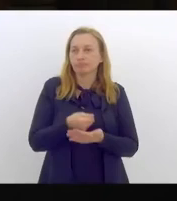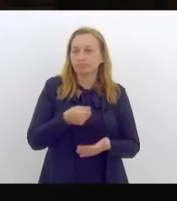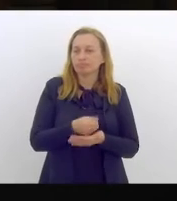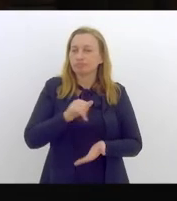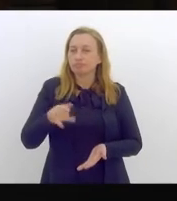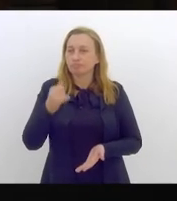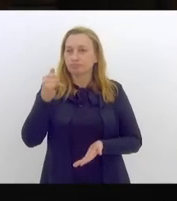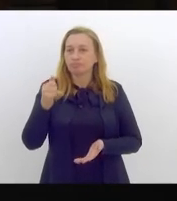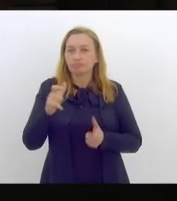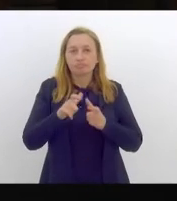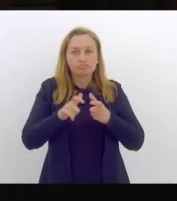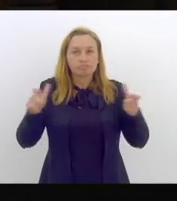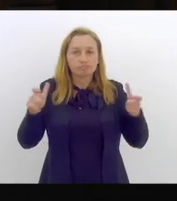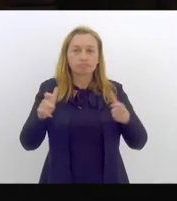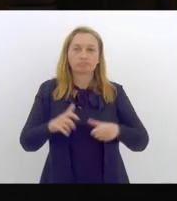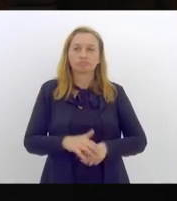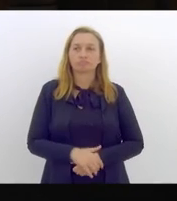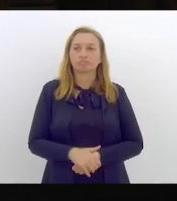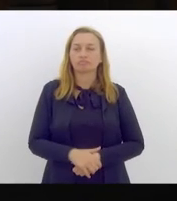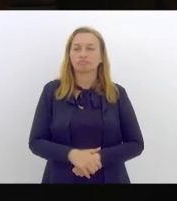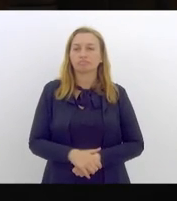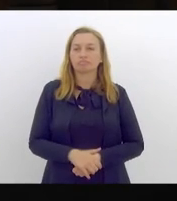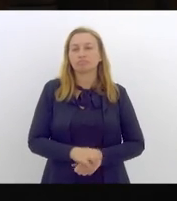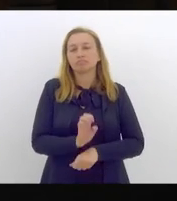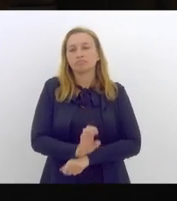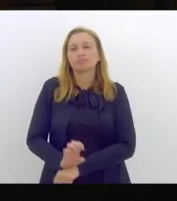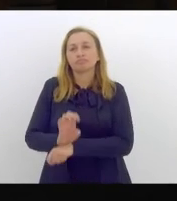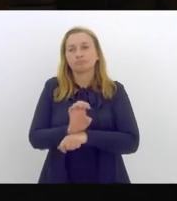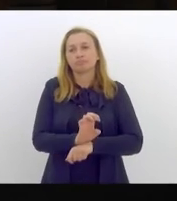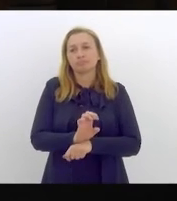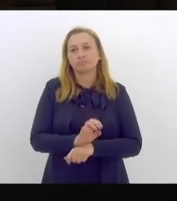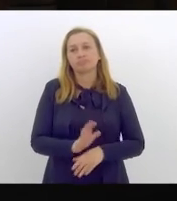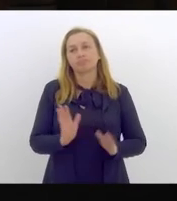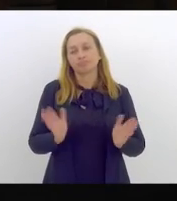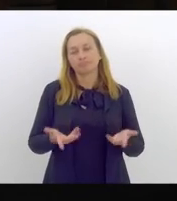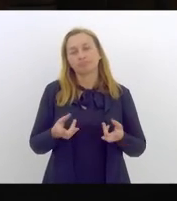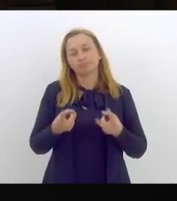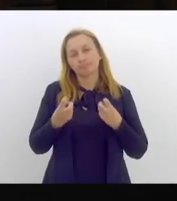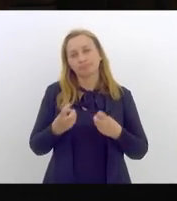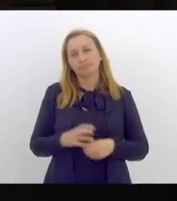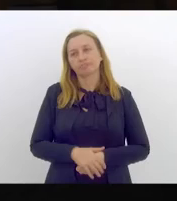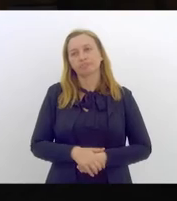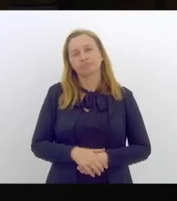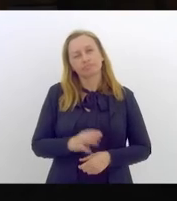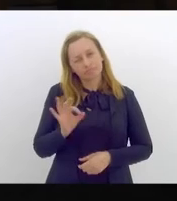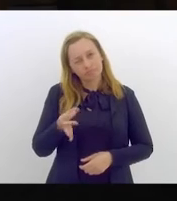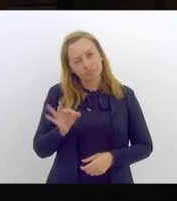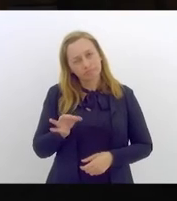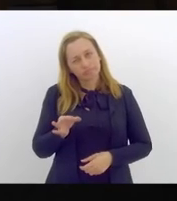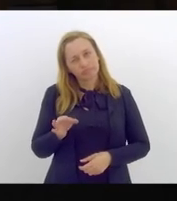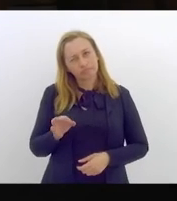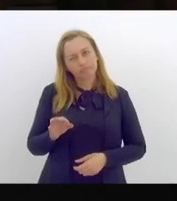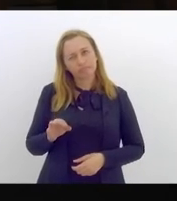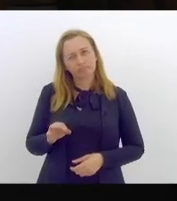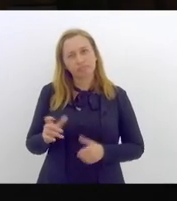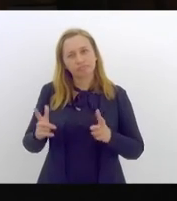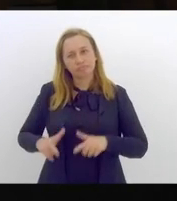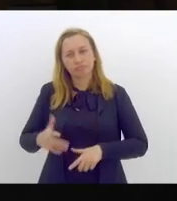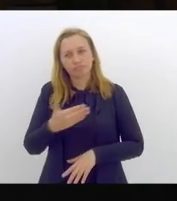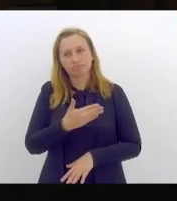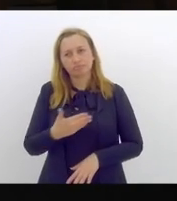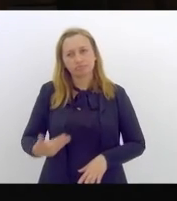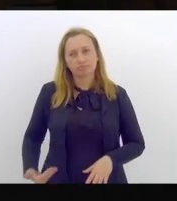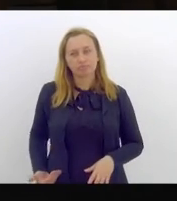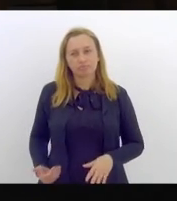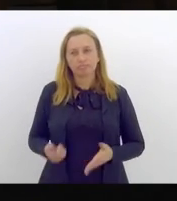juros exorbitantes dos estados. Agora, perceba, é correto que um ente público cobre